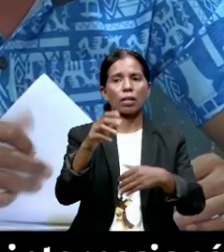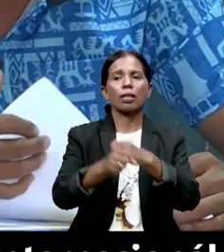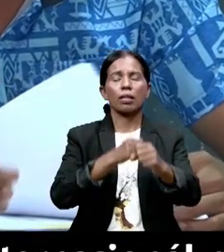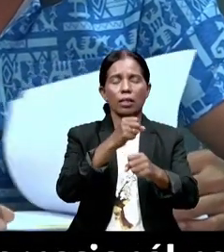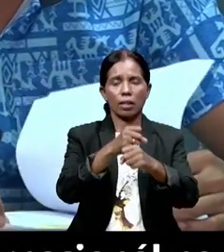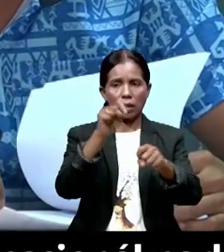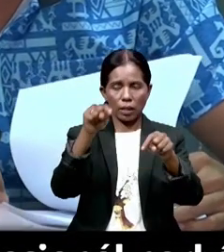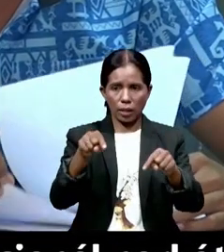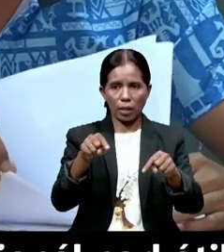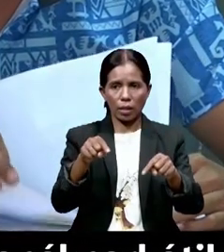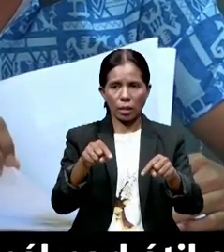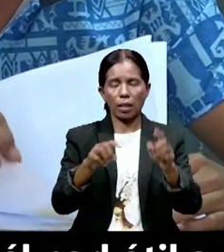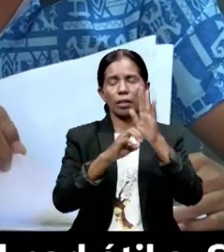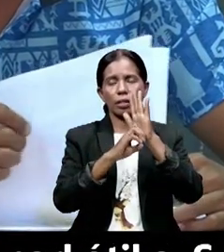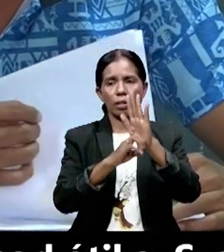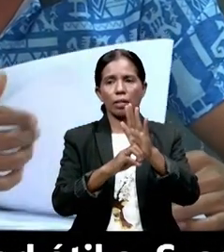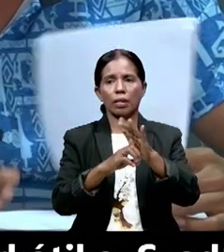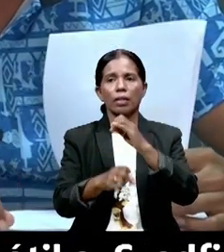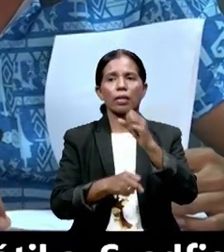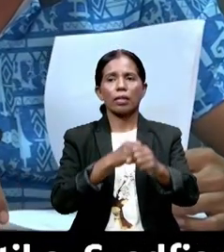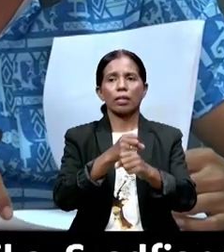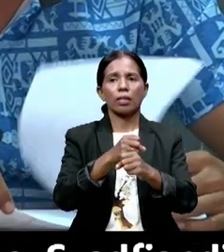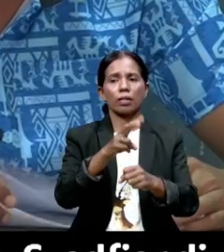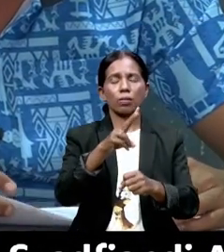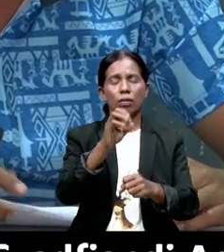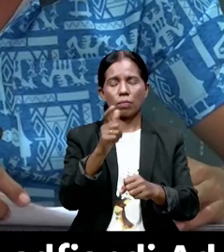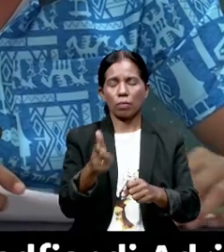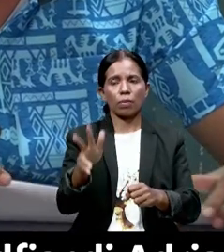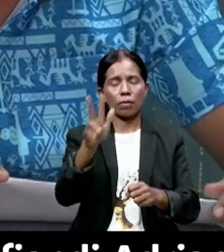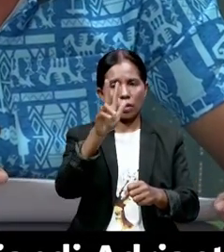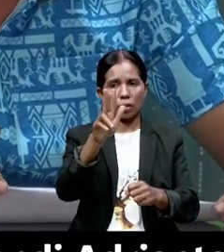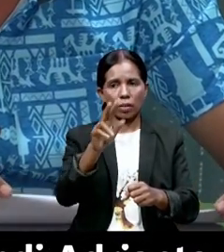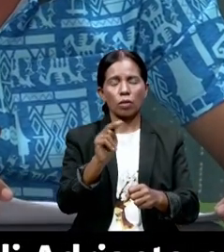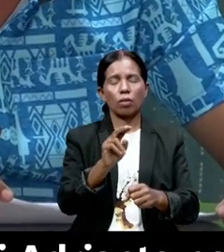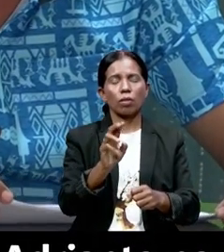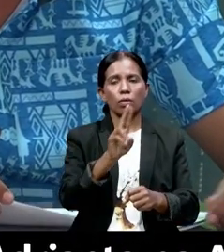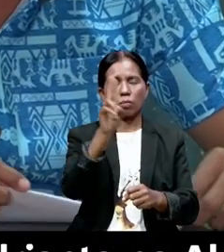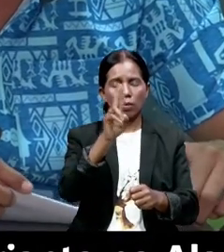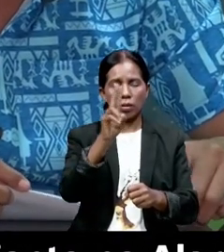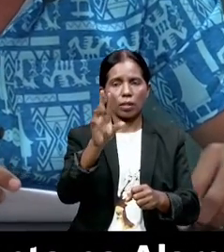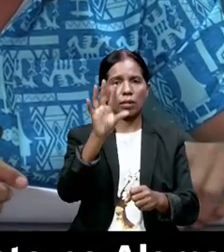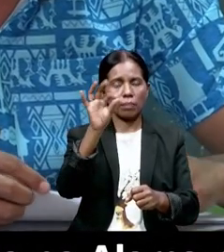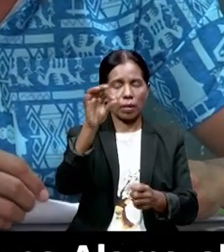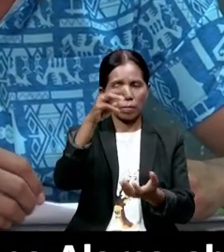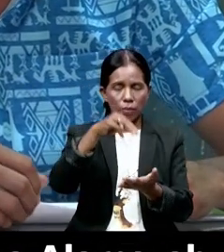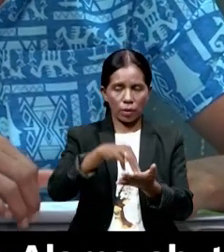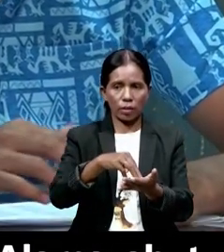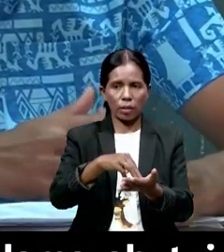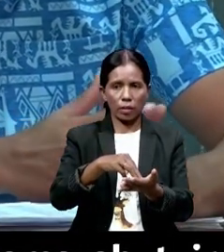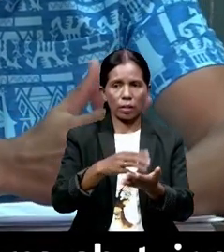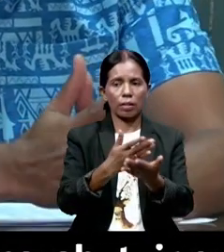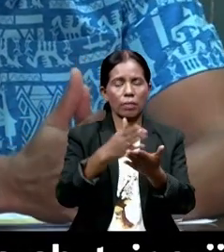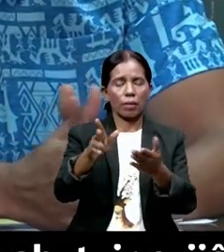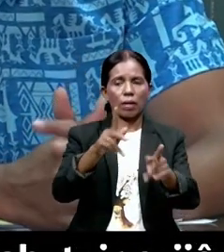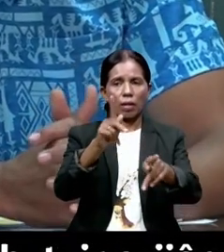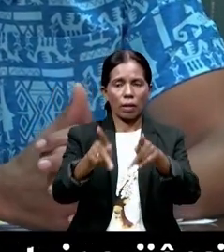ita por exemplo tinan 2023 né usa 9 milhões né se ita paheba